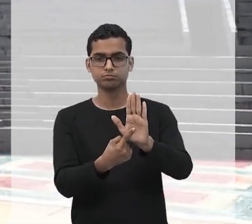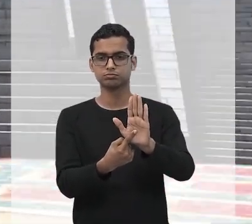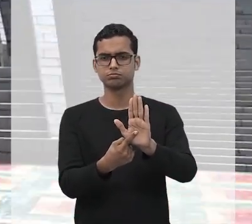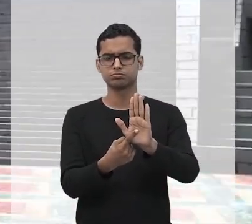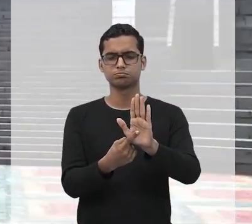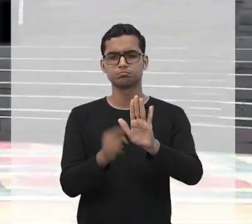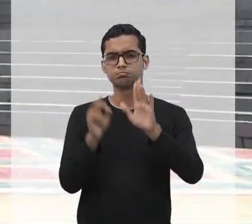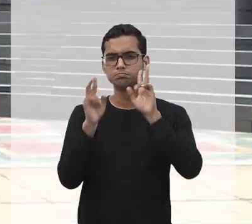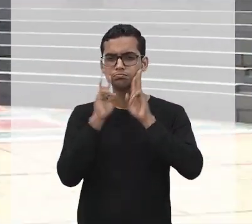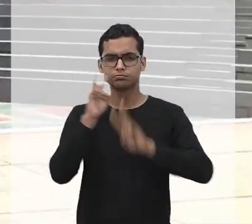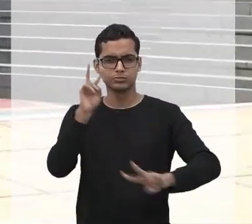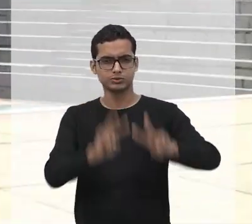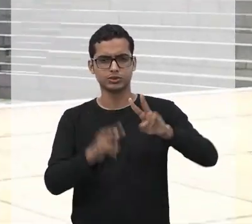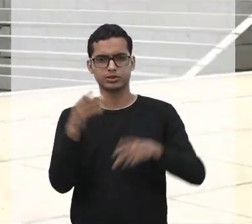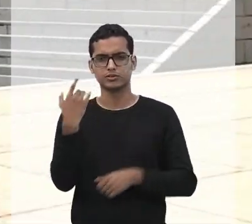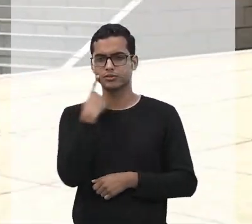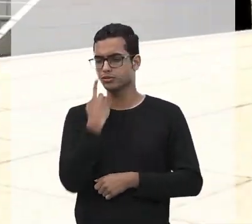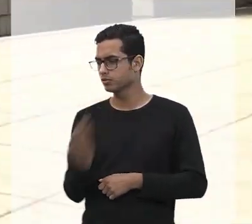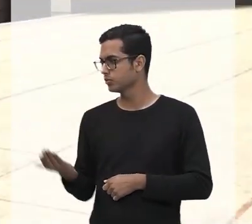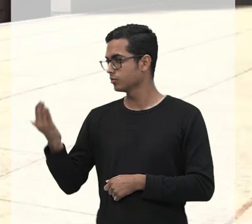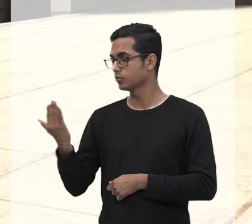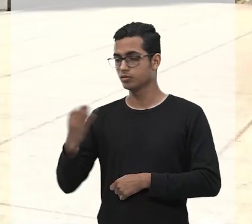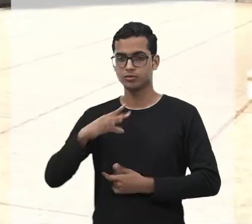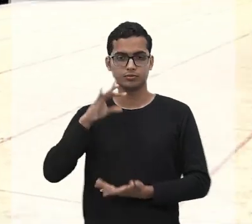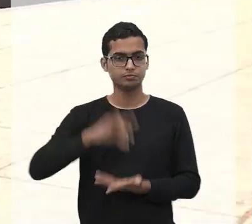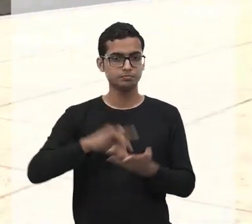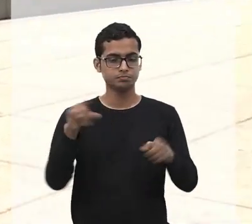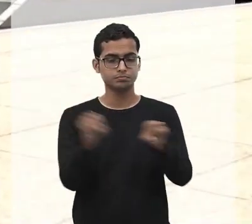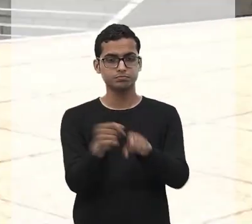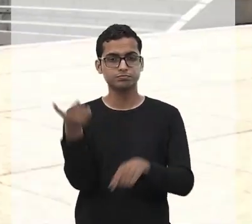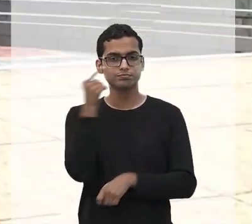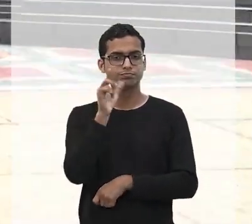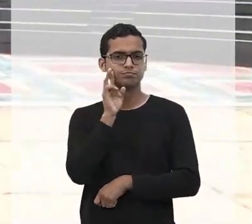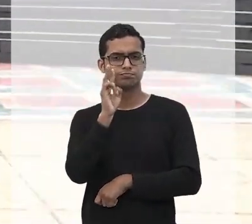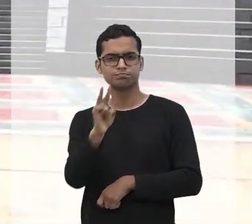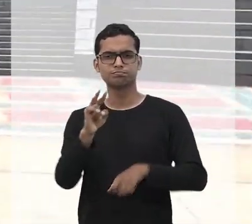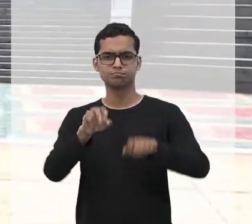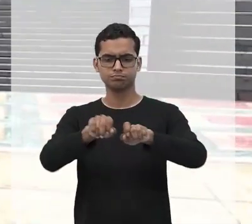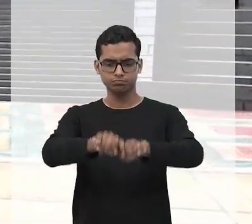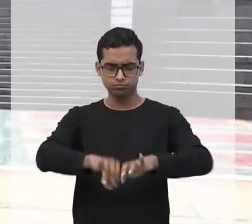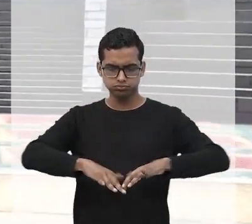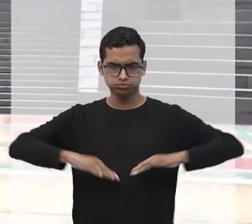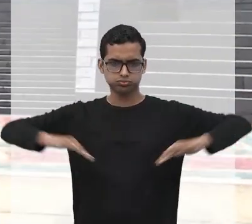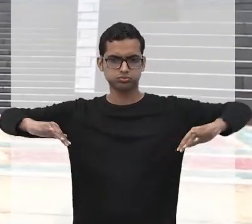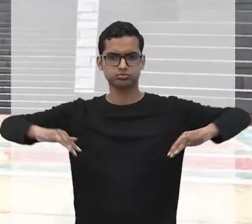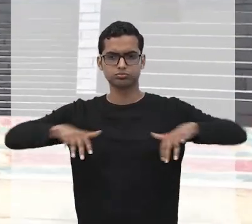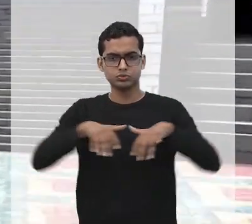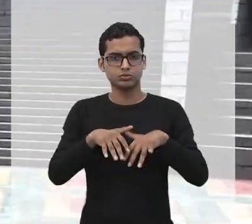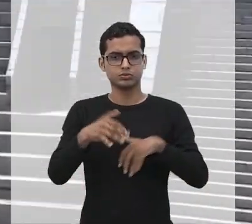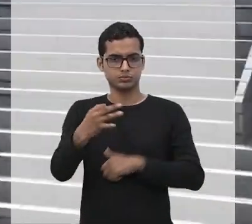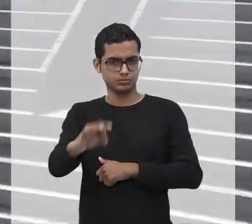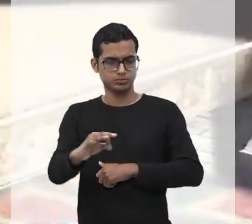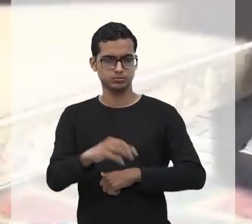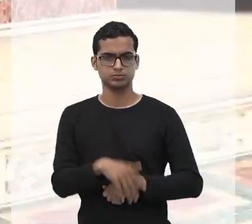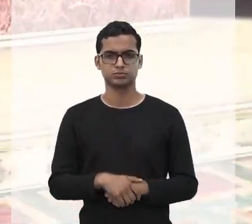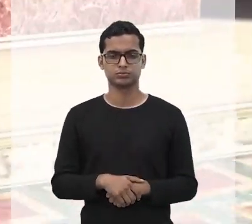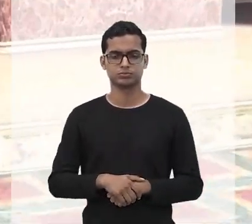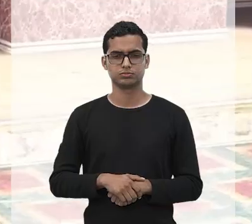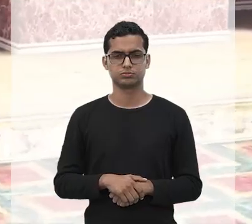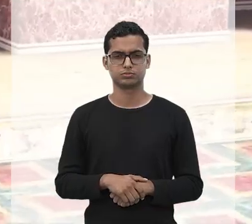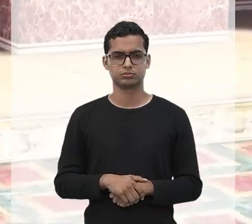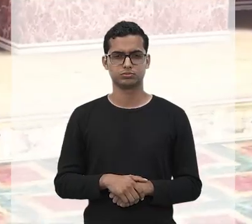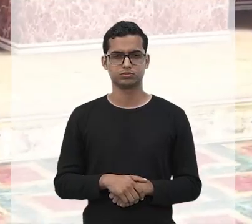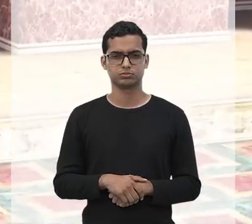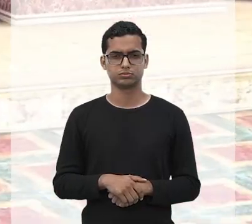visualização. Ele consegue visualizar toda a plateia, certo? Então, olha só,